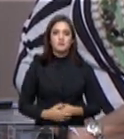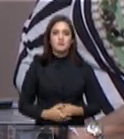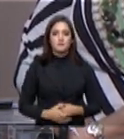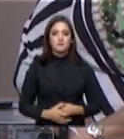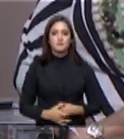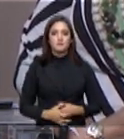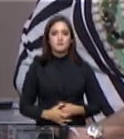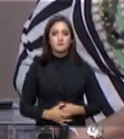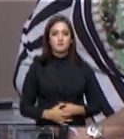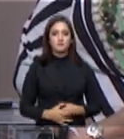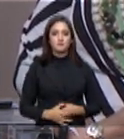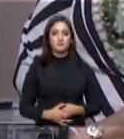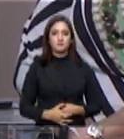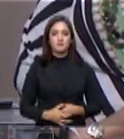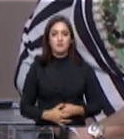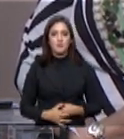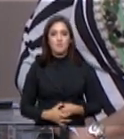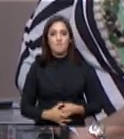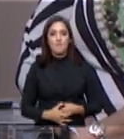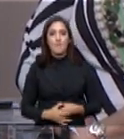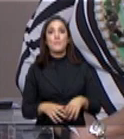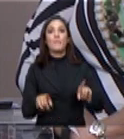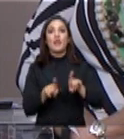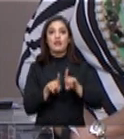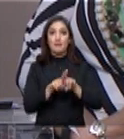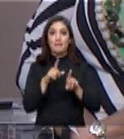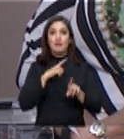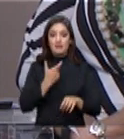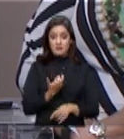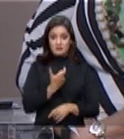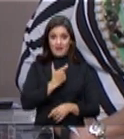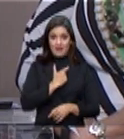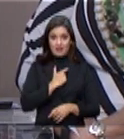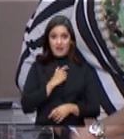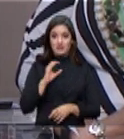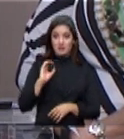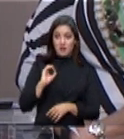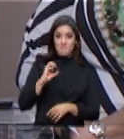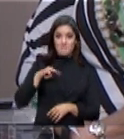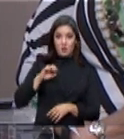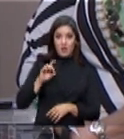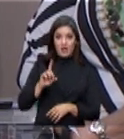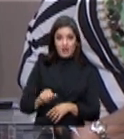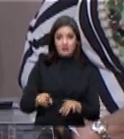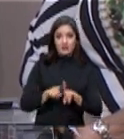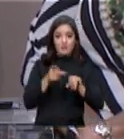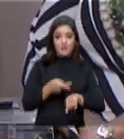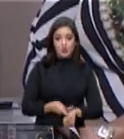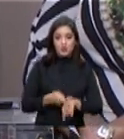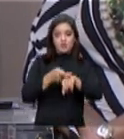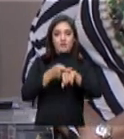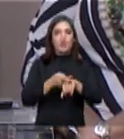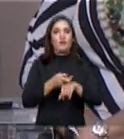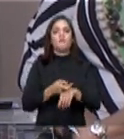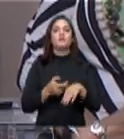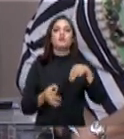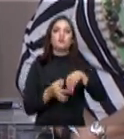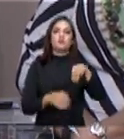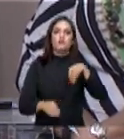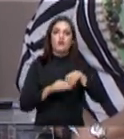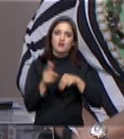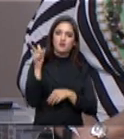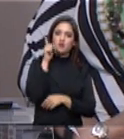Ostentamos ainda o acervo de insígnias com as medalhas, as moedas e as condecorações que os ministros foram